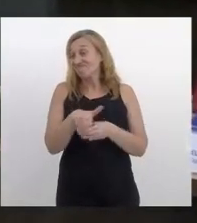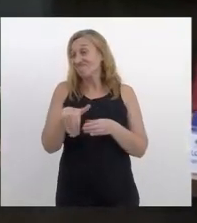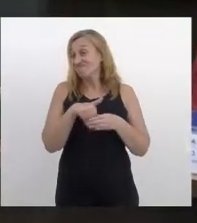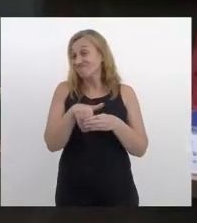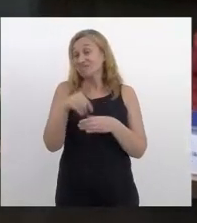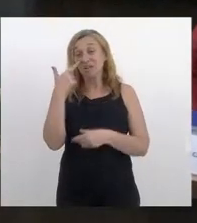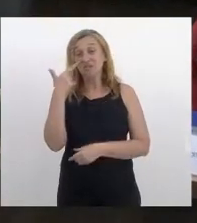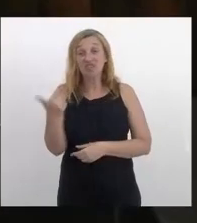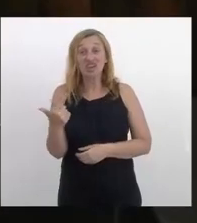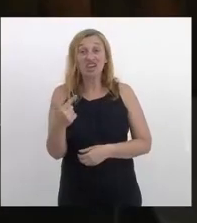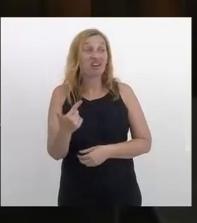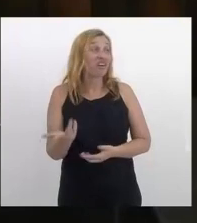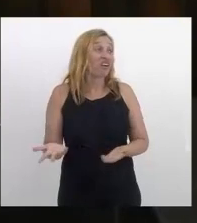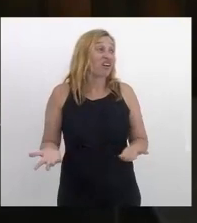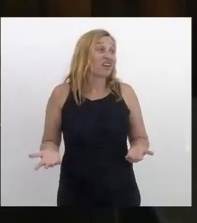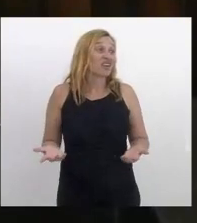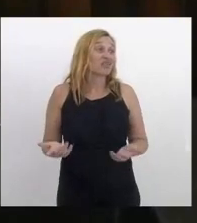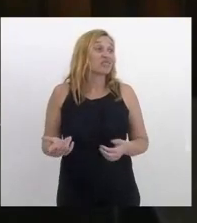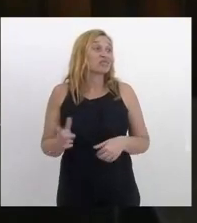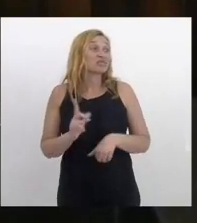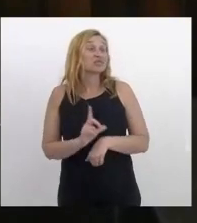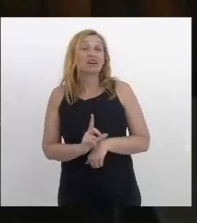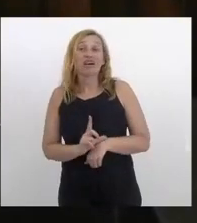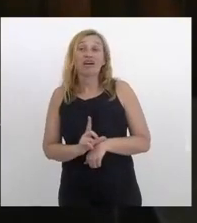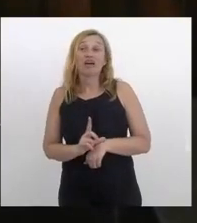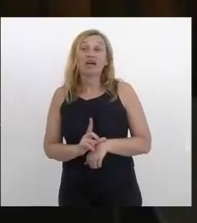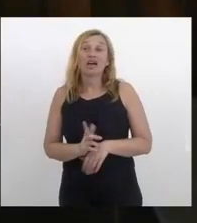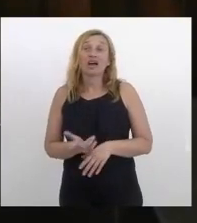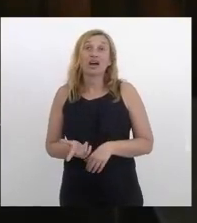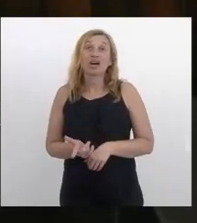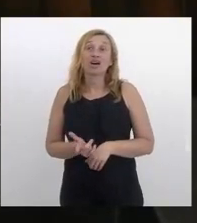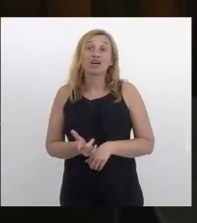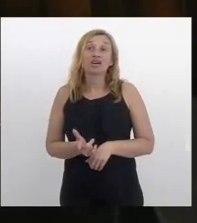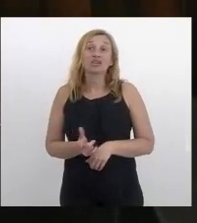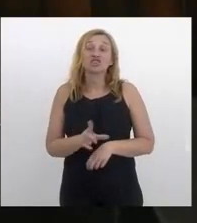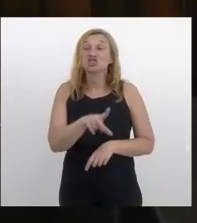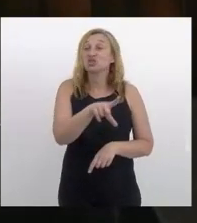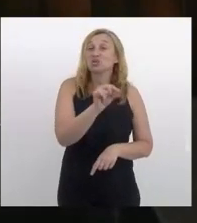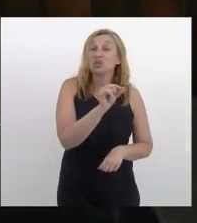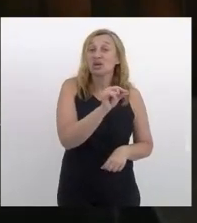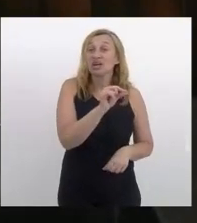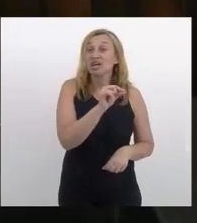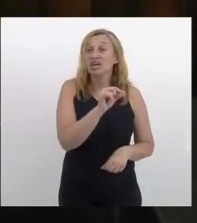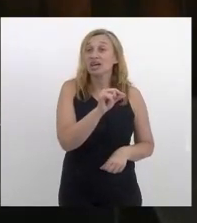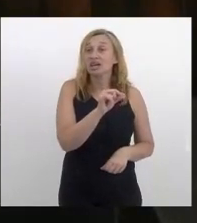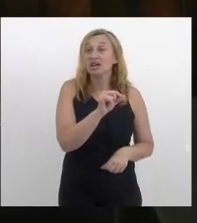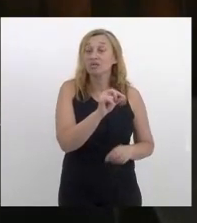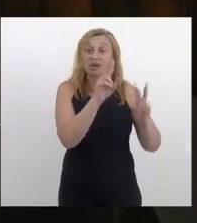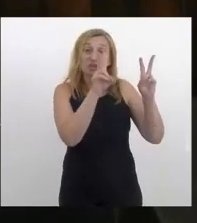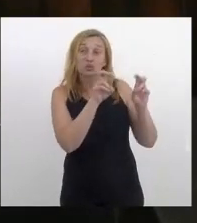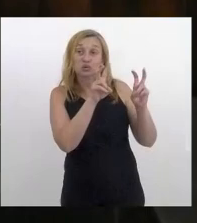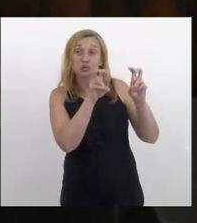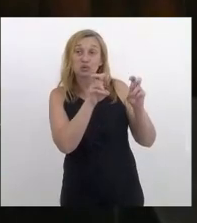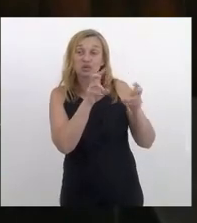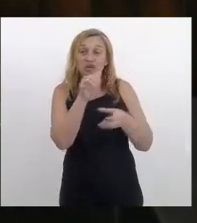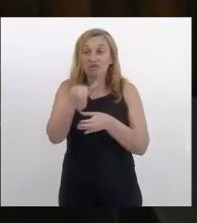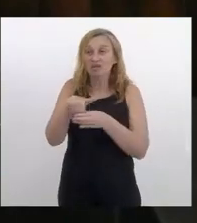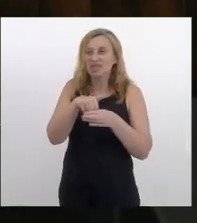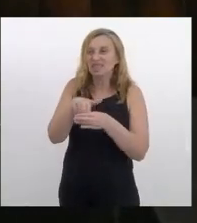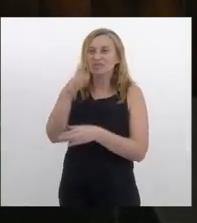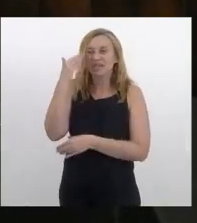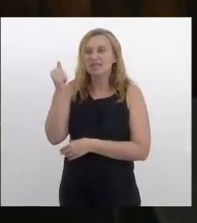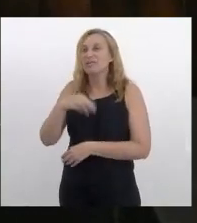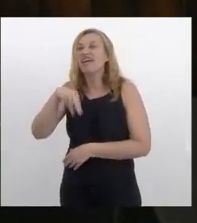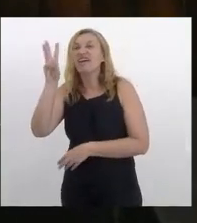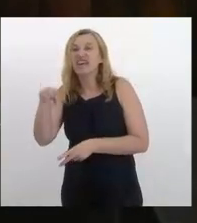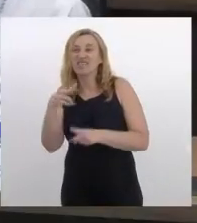para ver, numa hora de se escolher alguma coisa, uma votação para saber quem